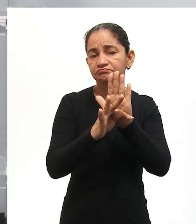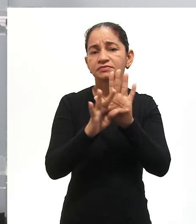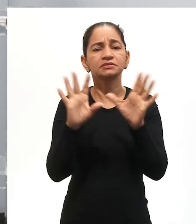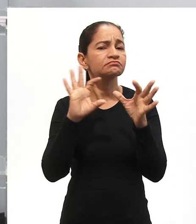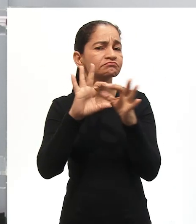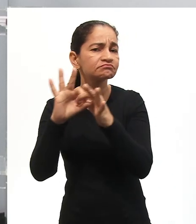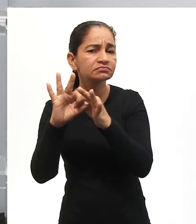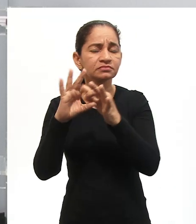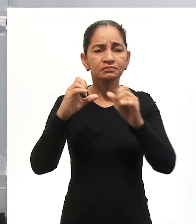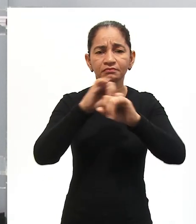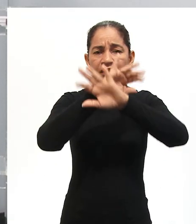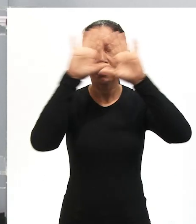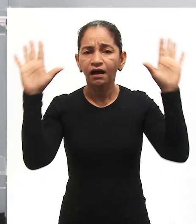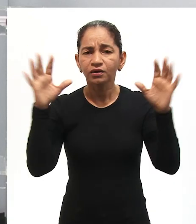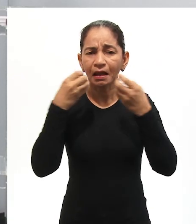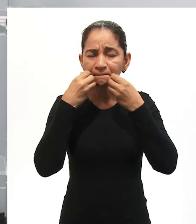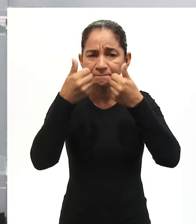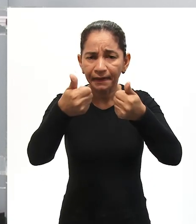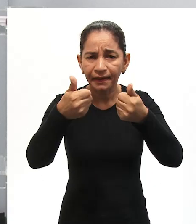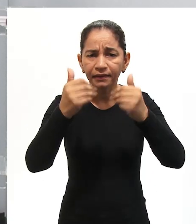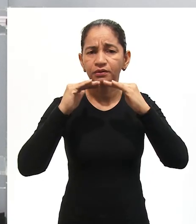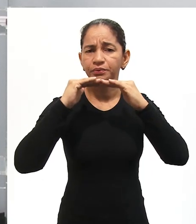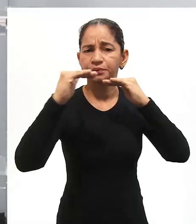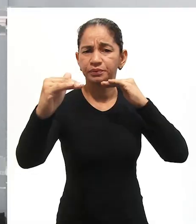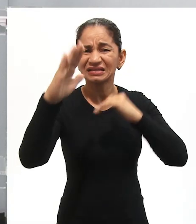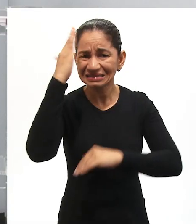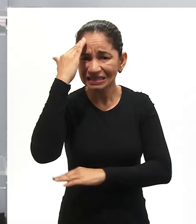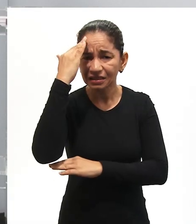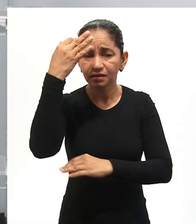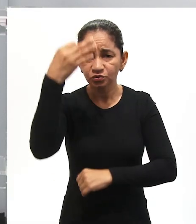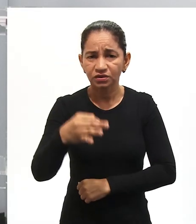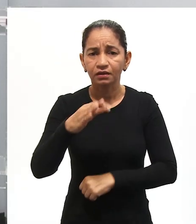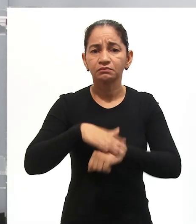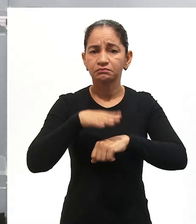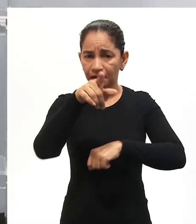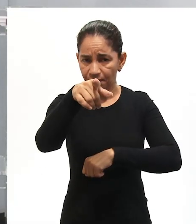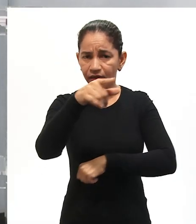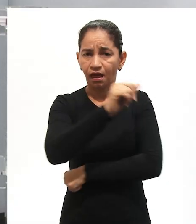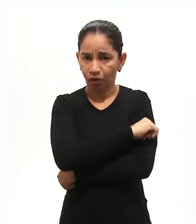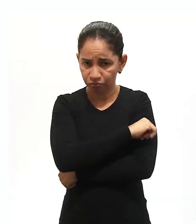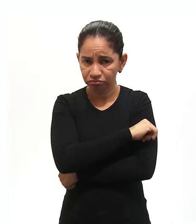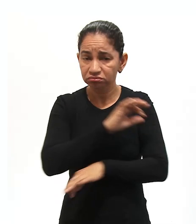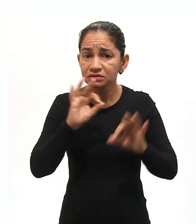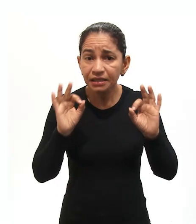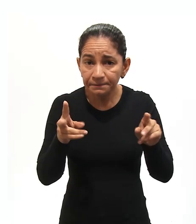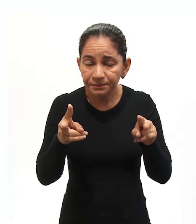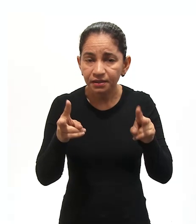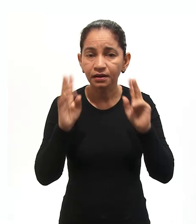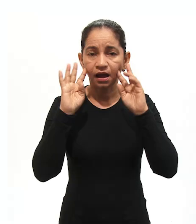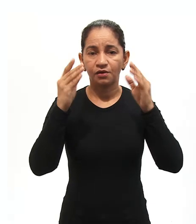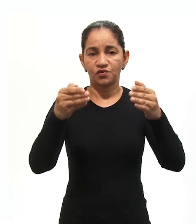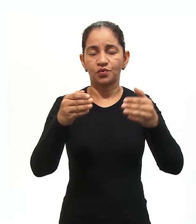da coerência, da clareza do material que está sendo produzido para o aluno.